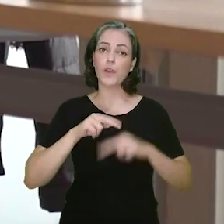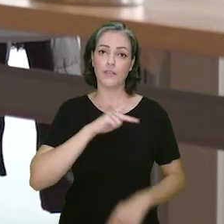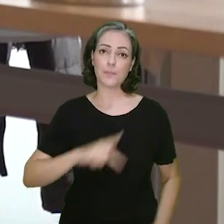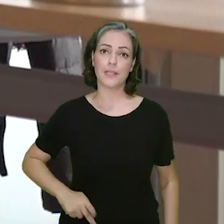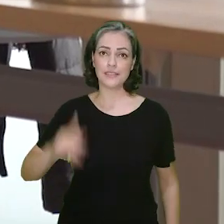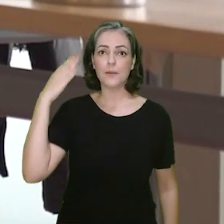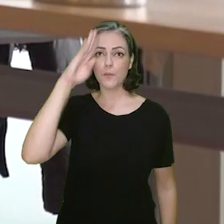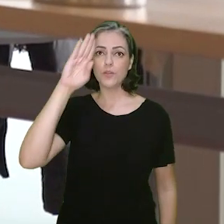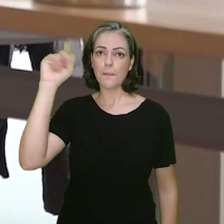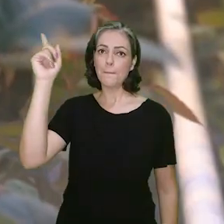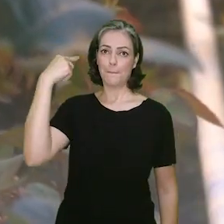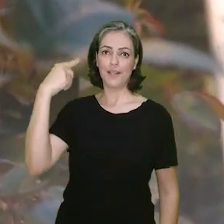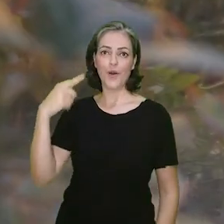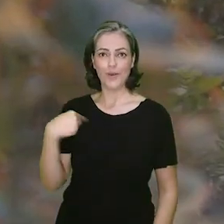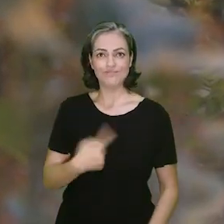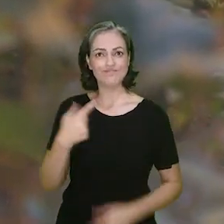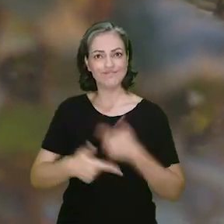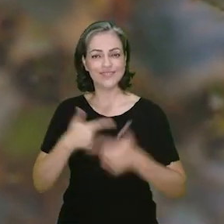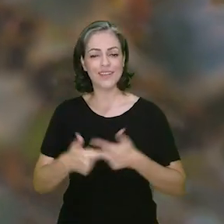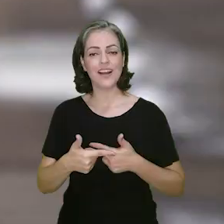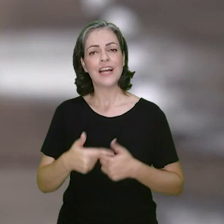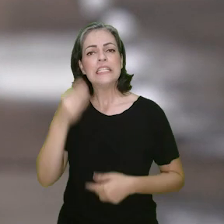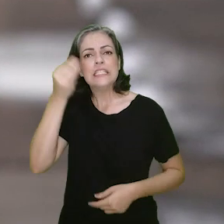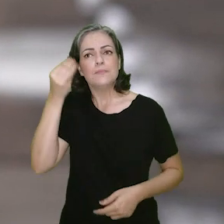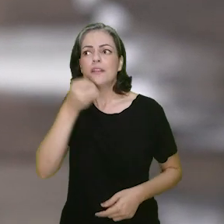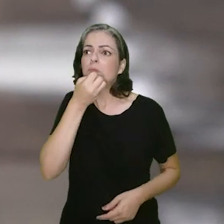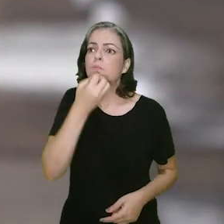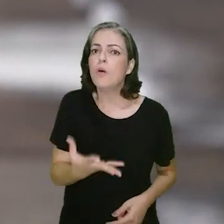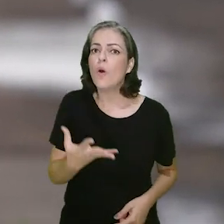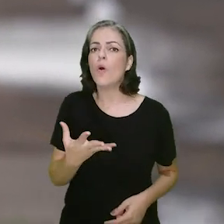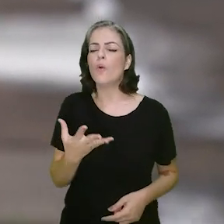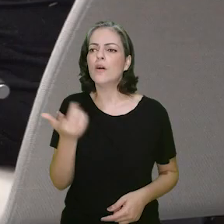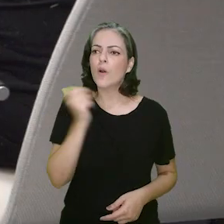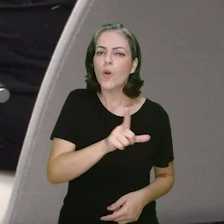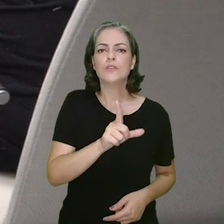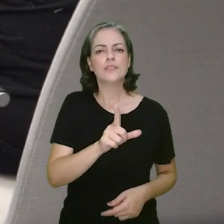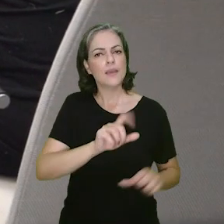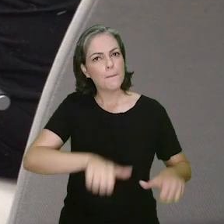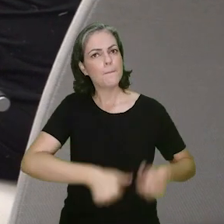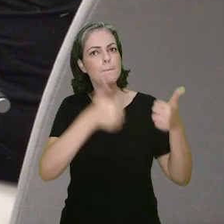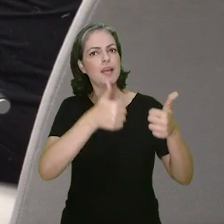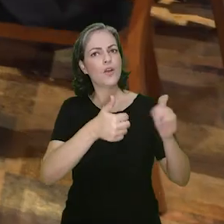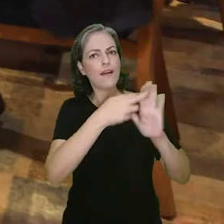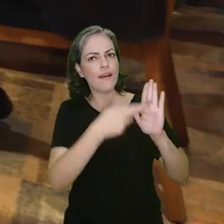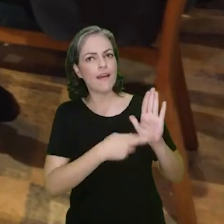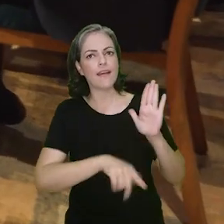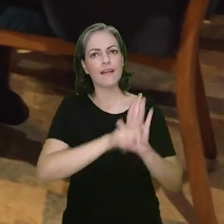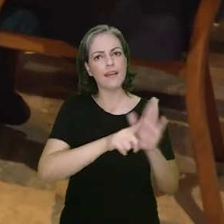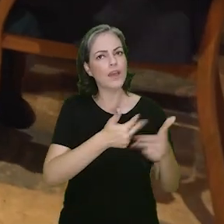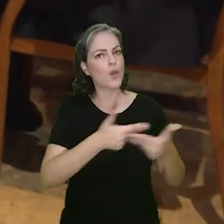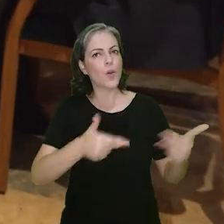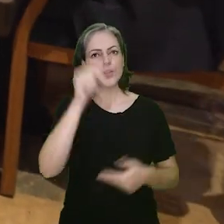Bolsonaro, de trazermos boas experiências para aperfeiçoarmos os nossos marcos legais no Brasil e